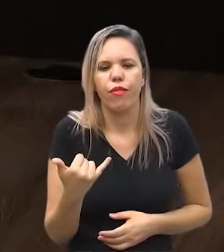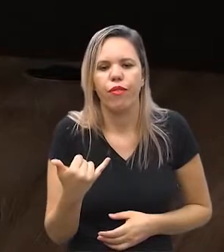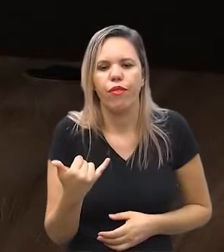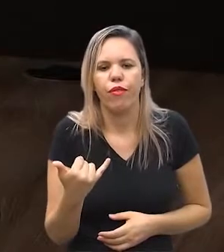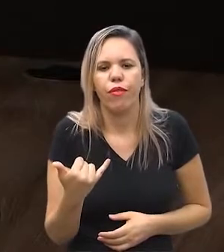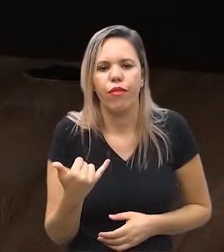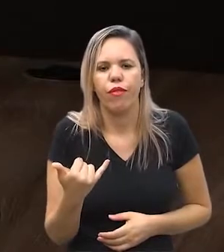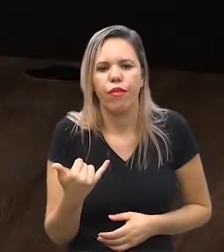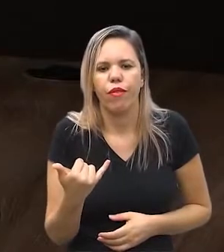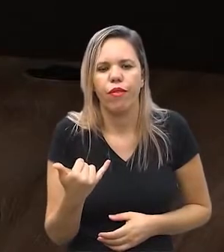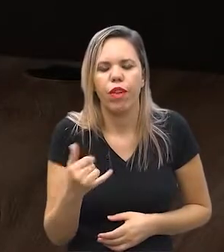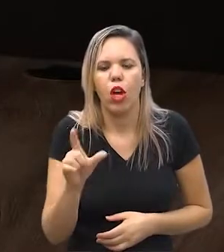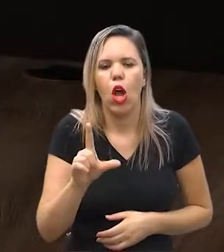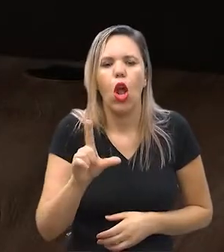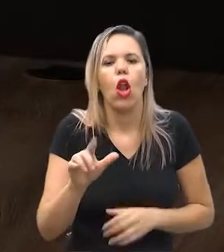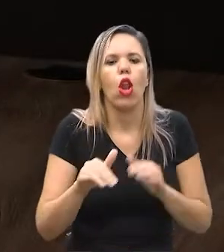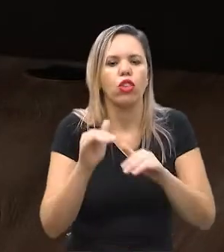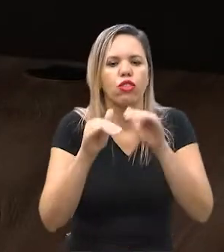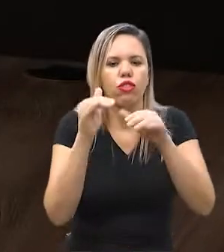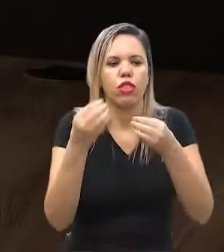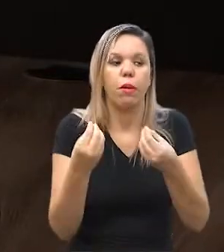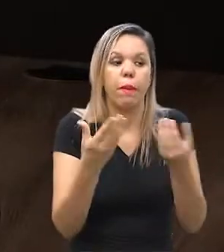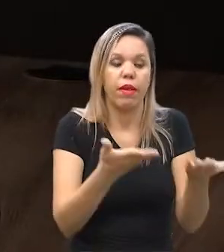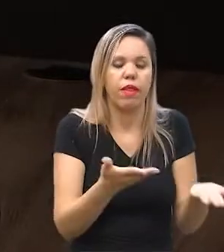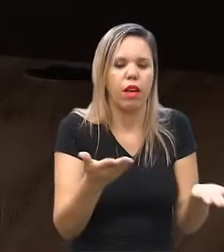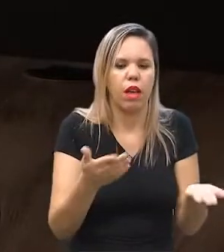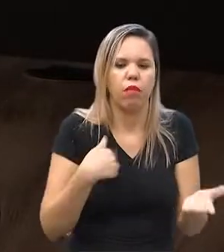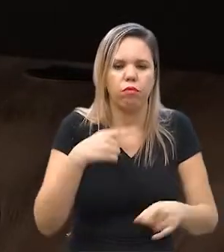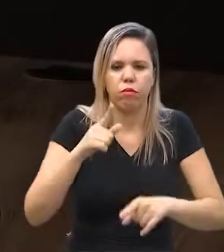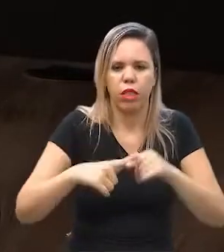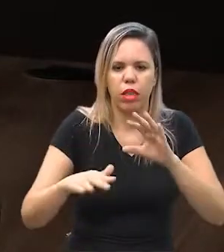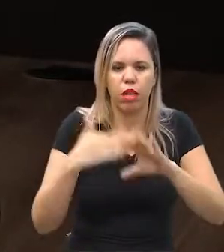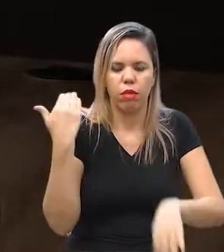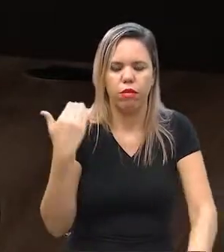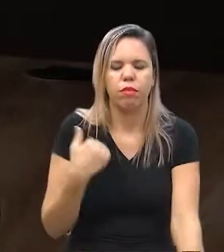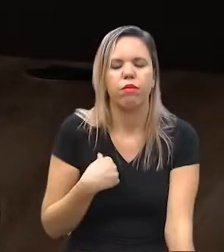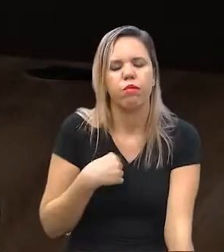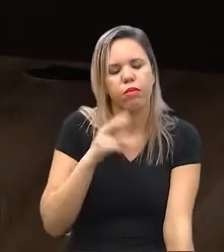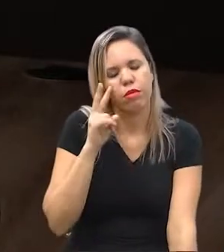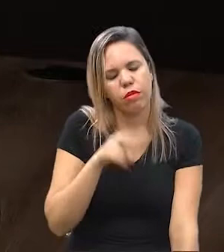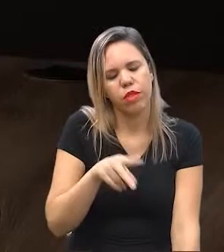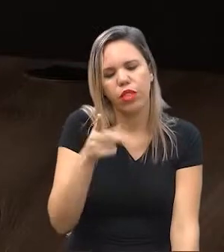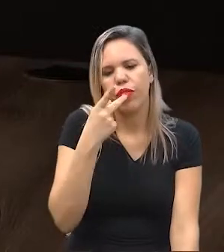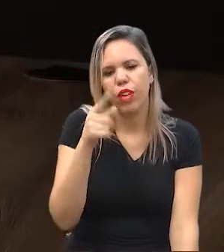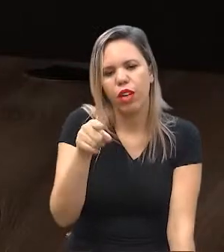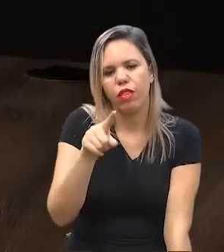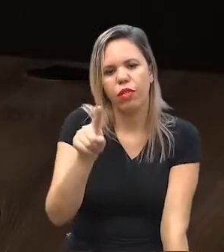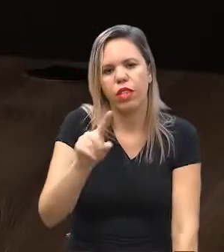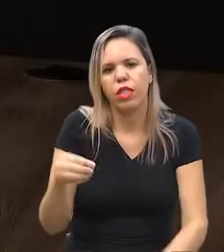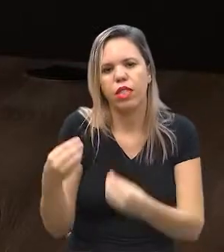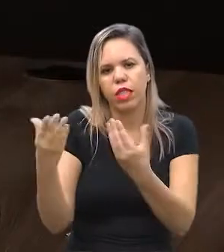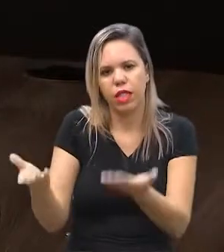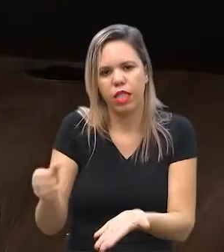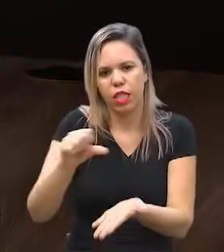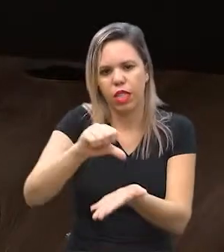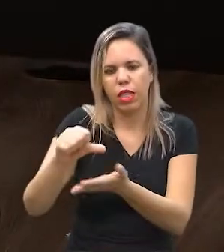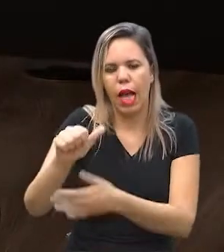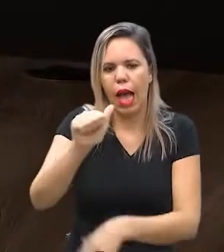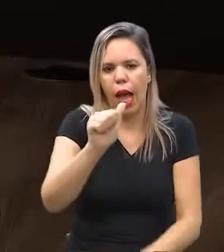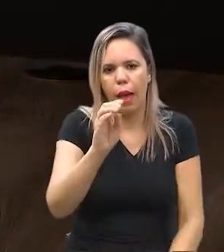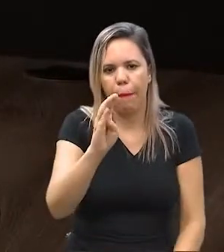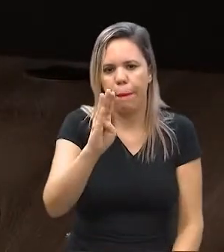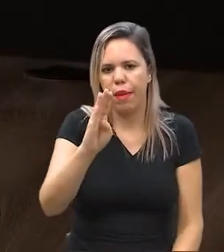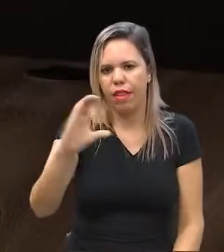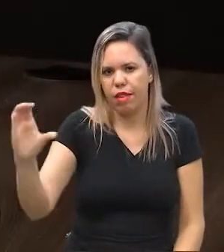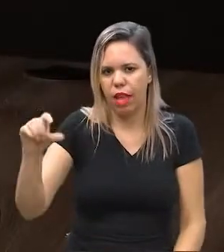vocês mencionaram a questão da logística para entrega. Eu recebi um material aqui dizendo que vocês entregam na região do ABC e